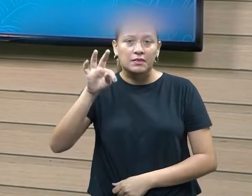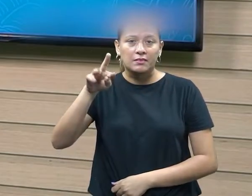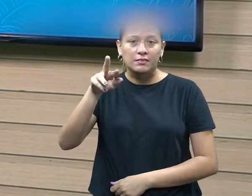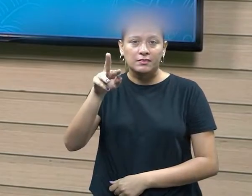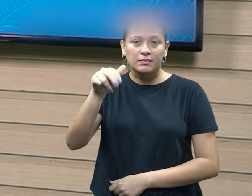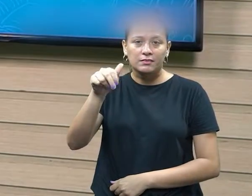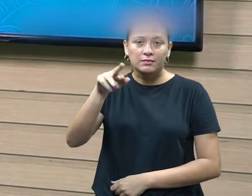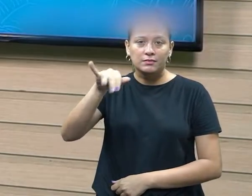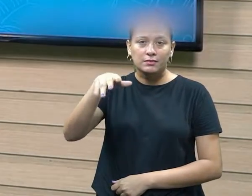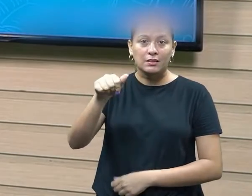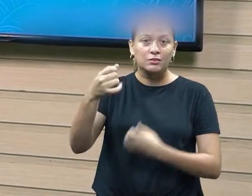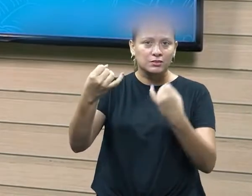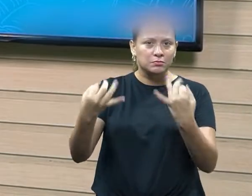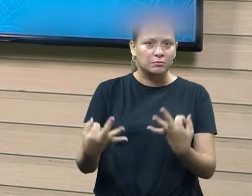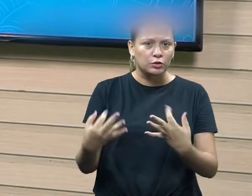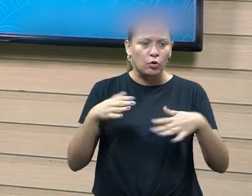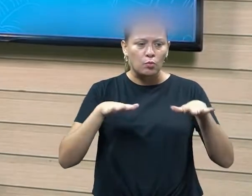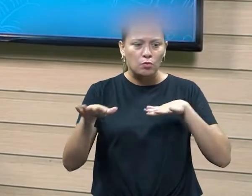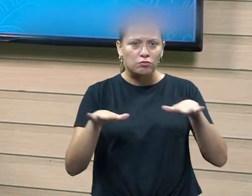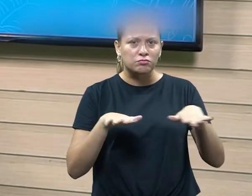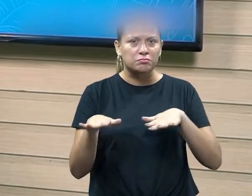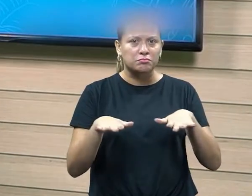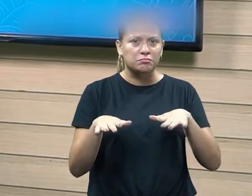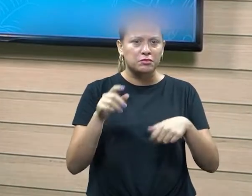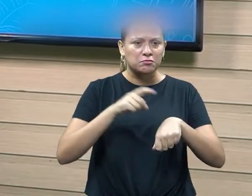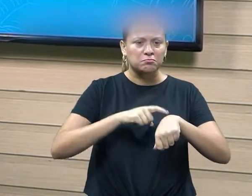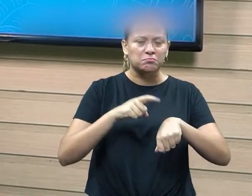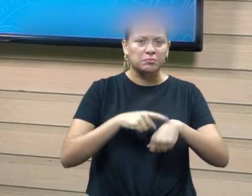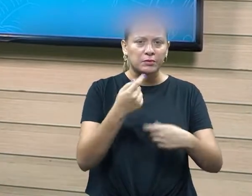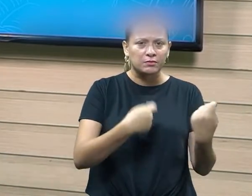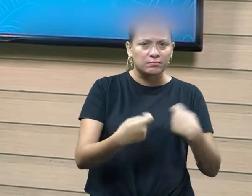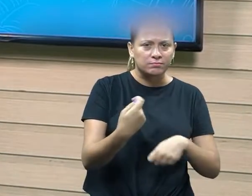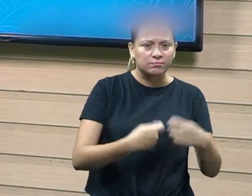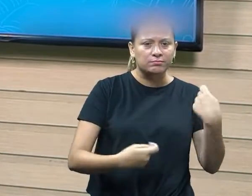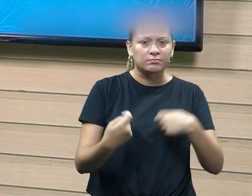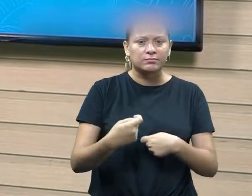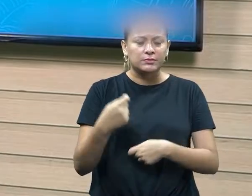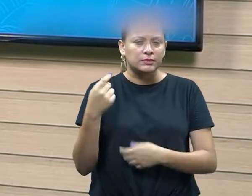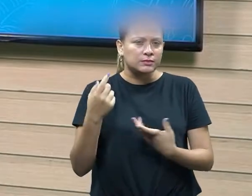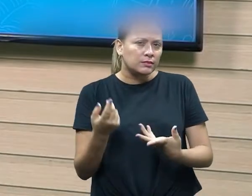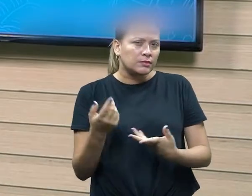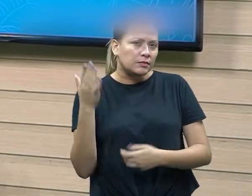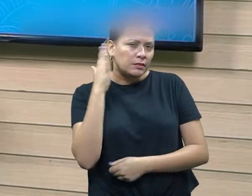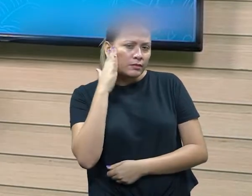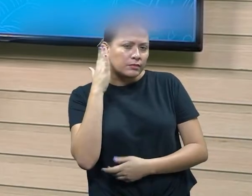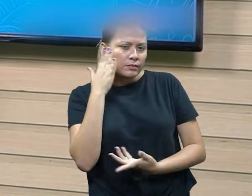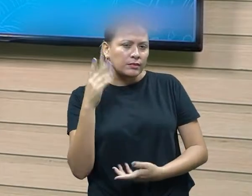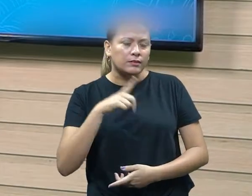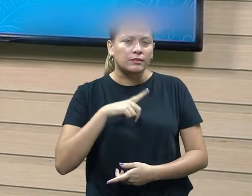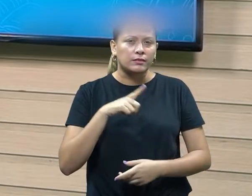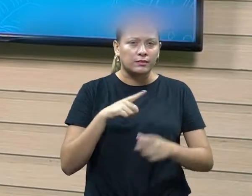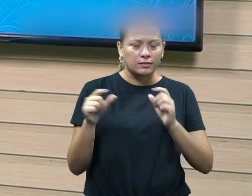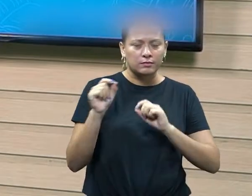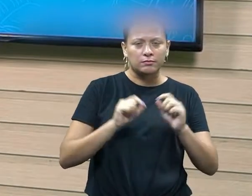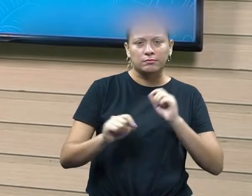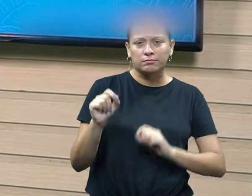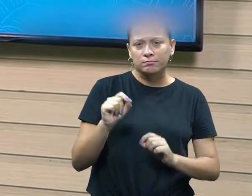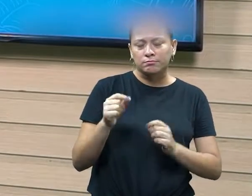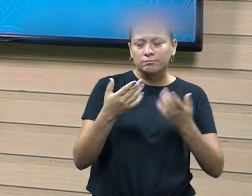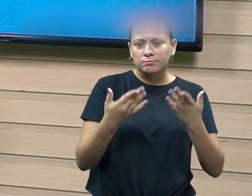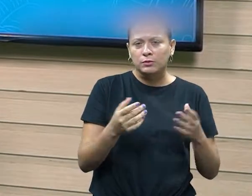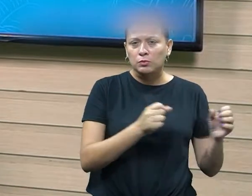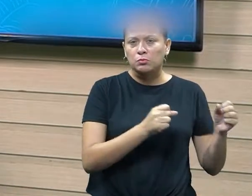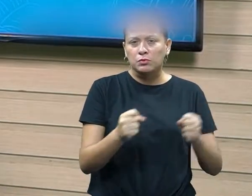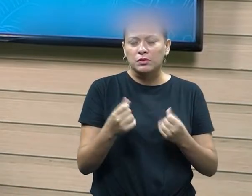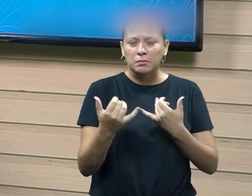nesse processo da negociação. Então, nesse momento, esse processo da negociação que está envolvido, repara que tem um poder ali. Olha que o que o autor diz,